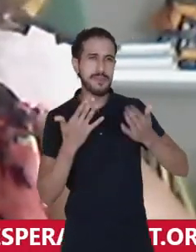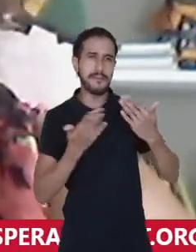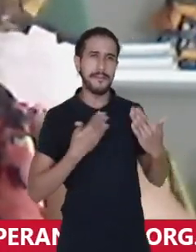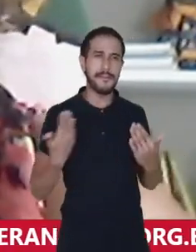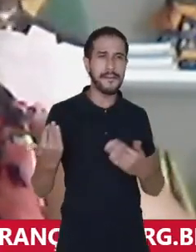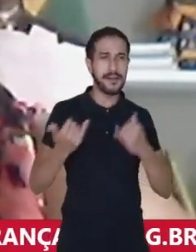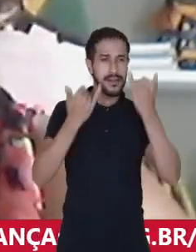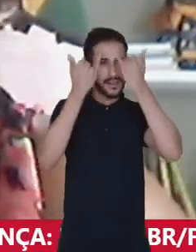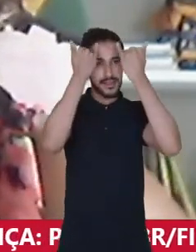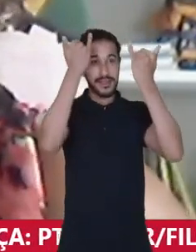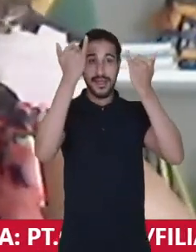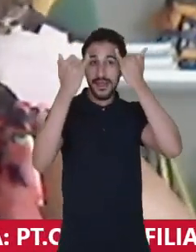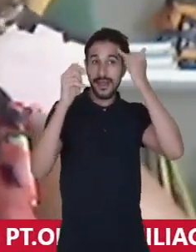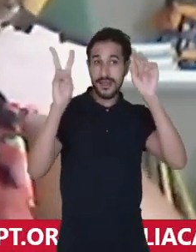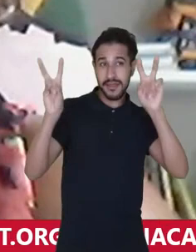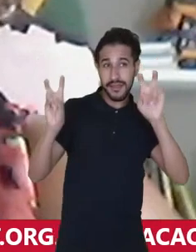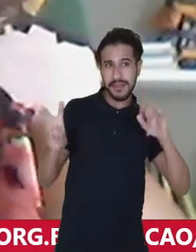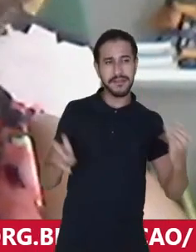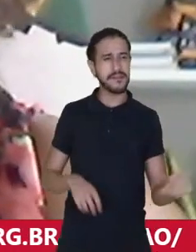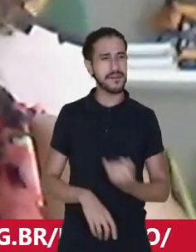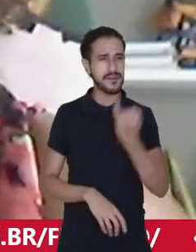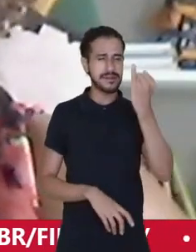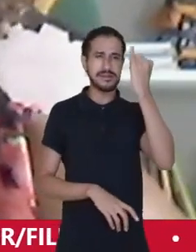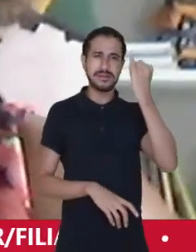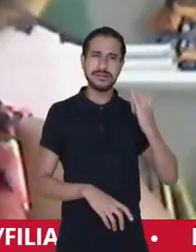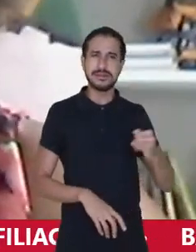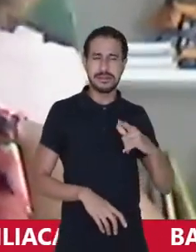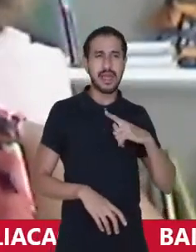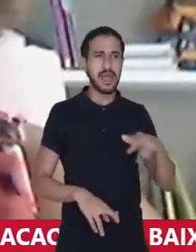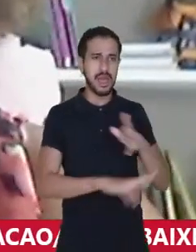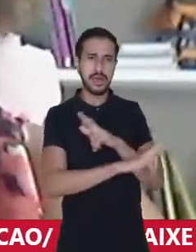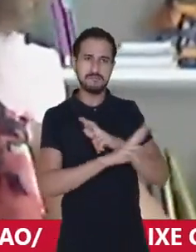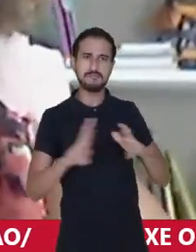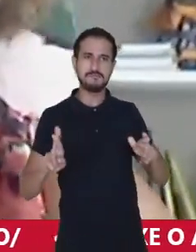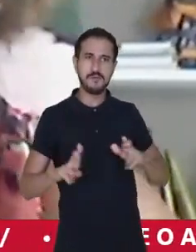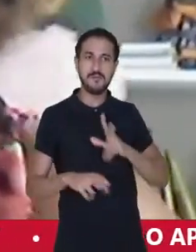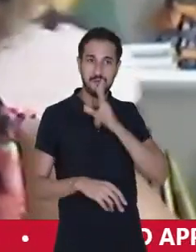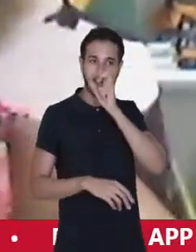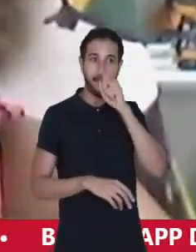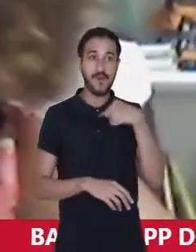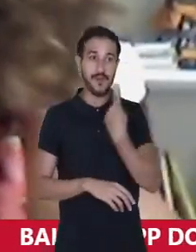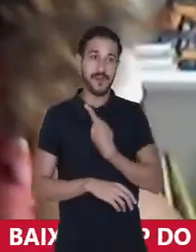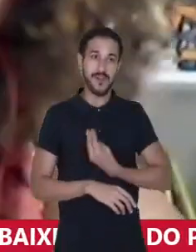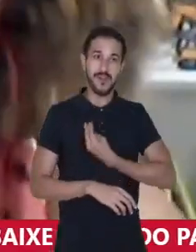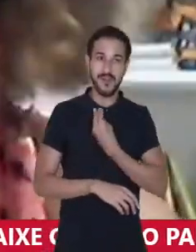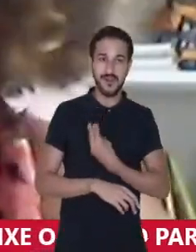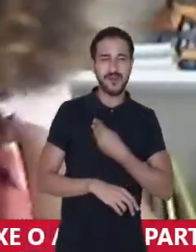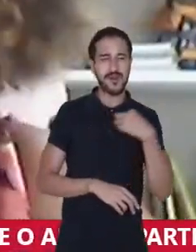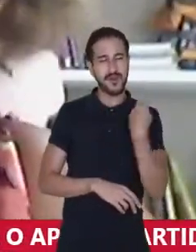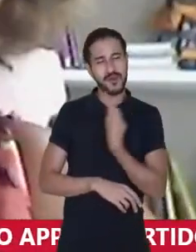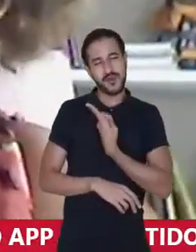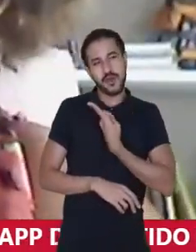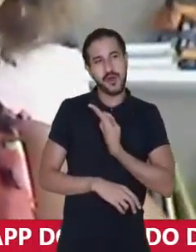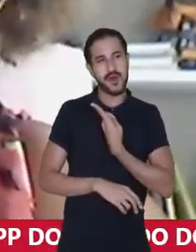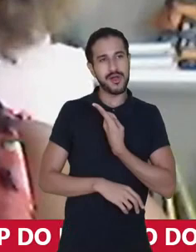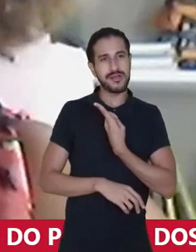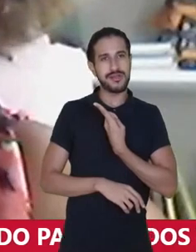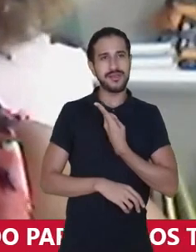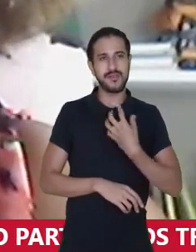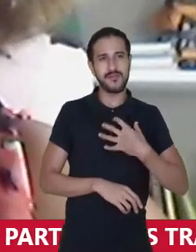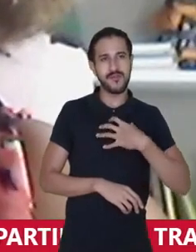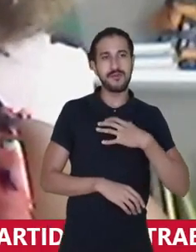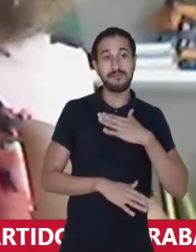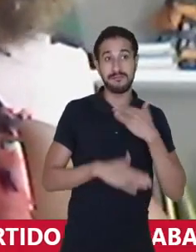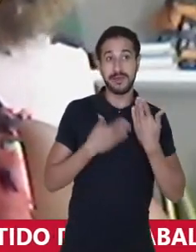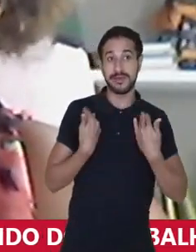sobre temas tão importantes e que têm tanta relação com nossas vidas ou nossas mortes também, né? Então,